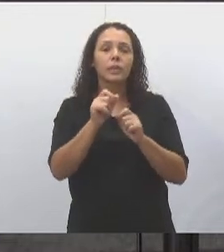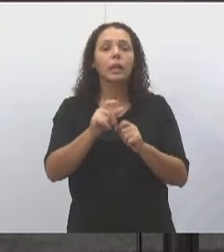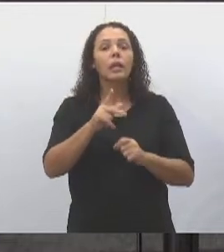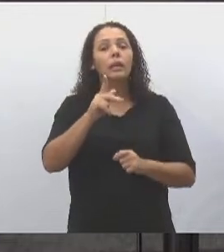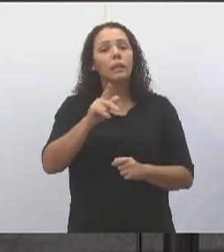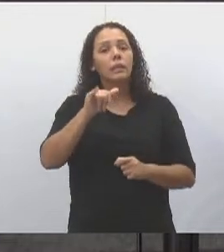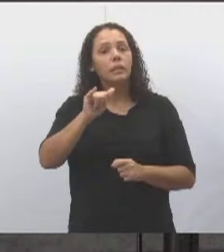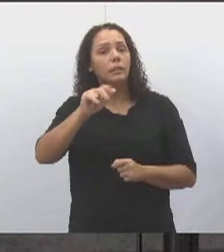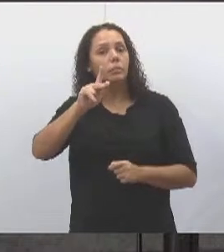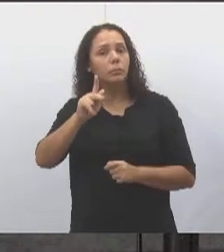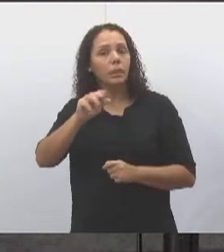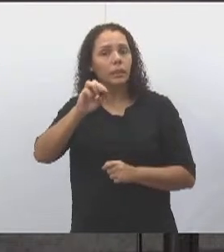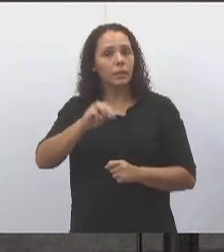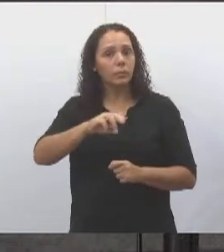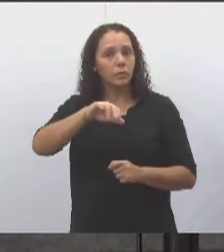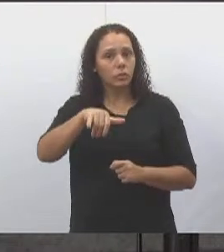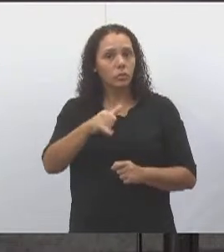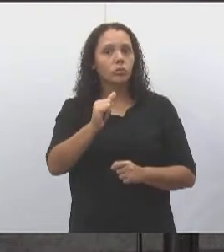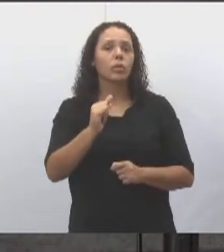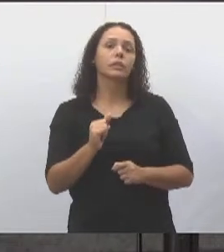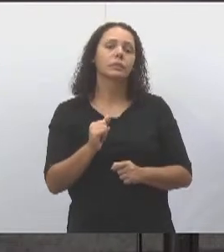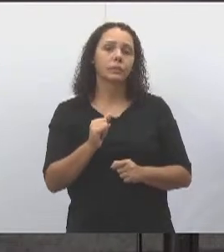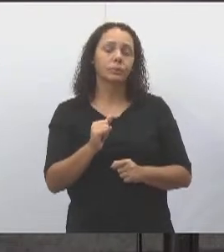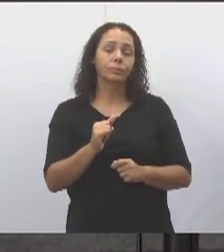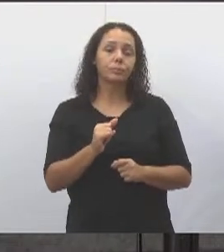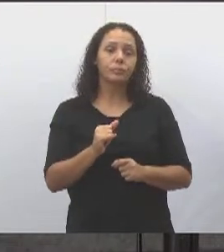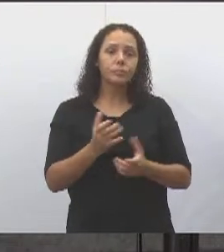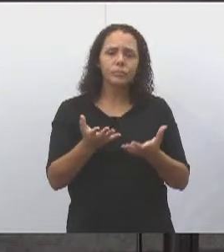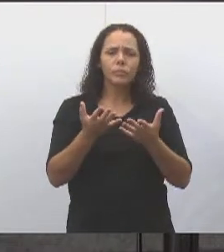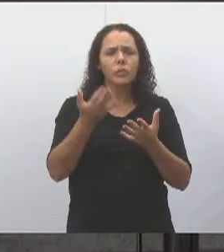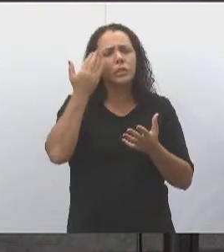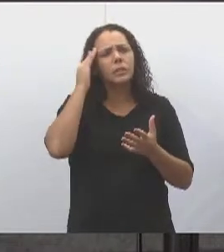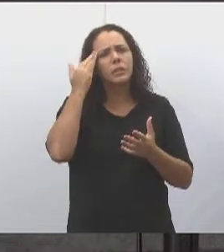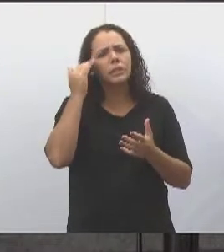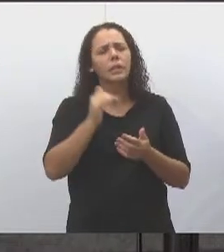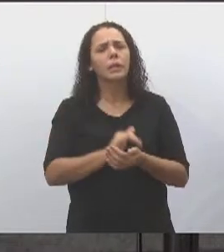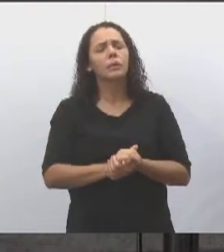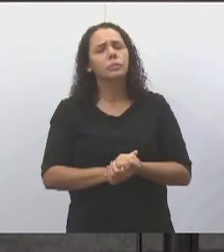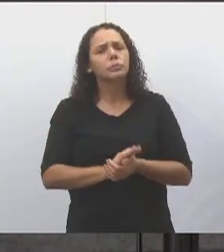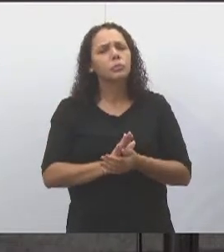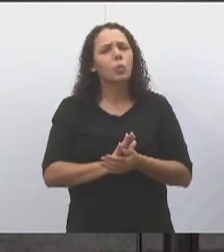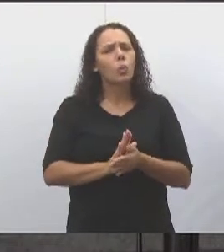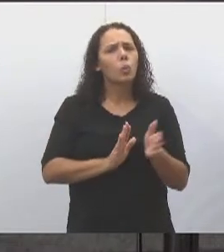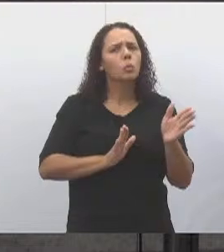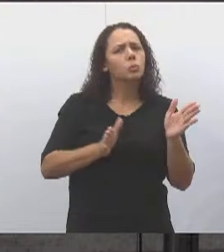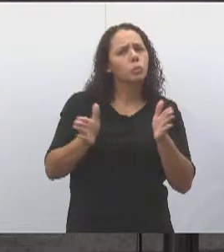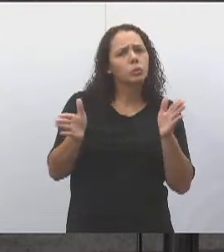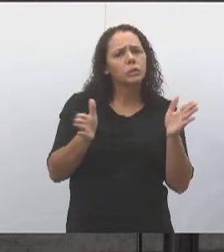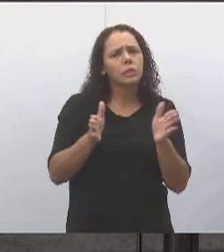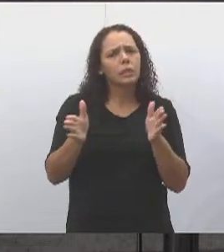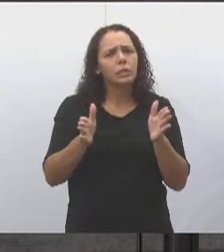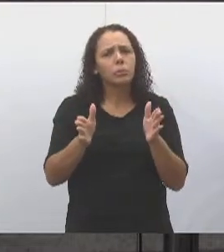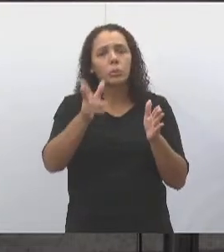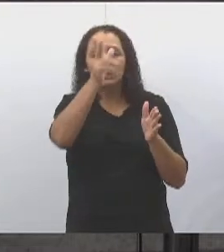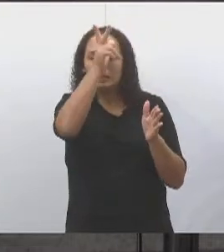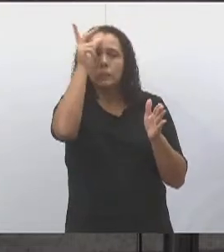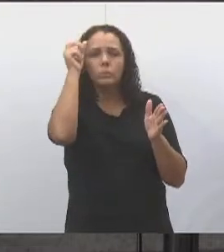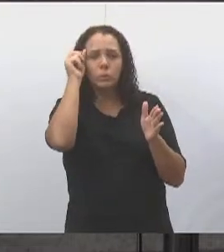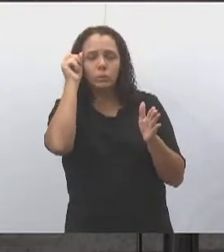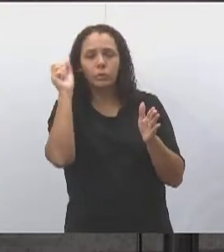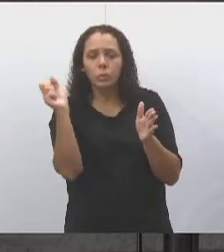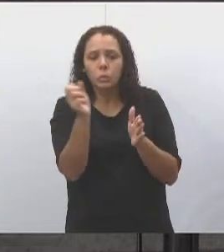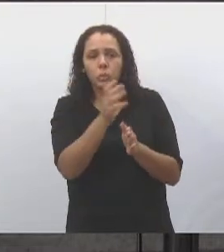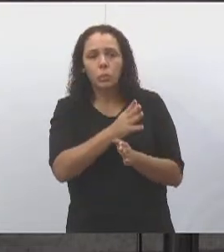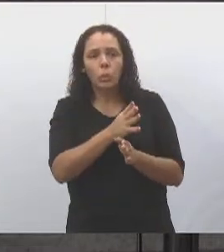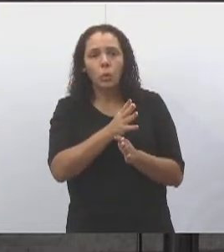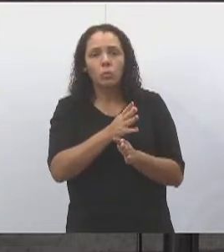Previdência do município. Eu gostaria de saber qual é a previsão da próxima administração em